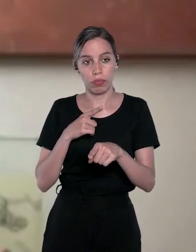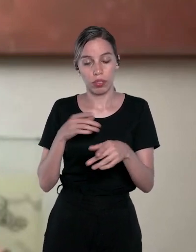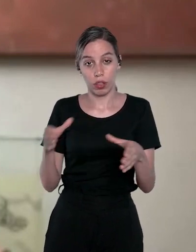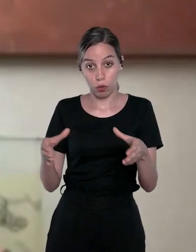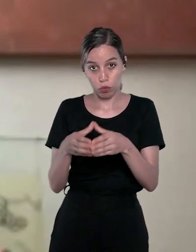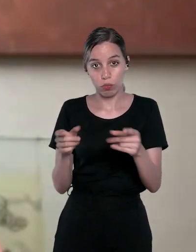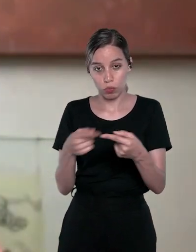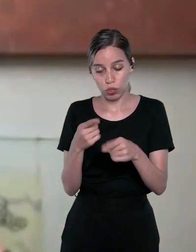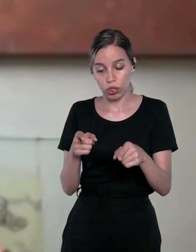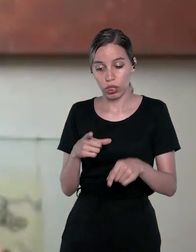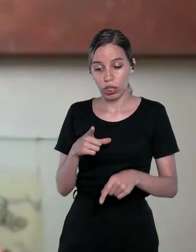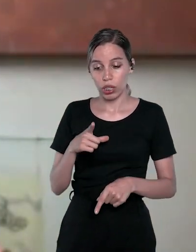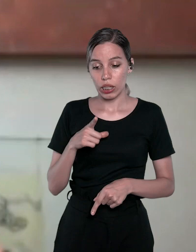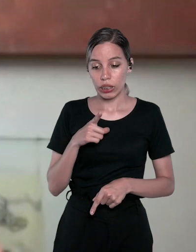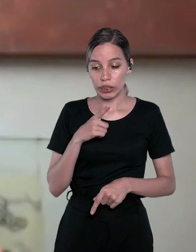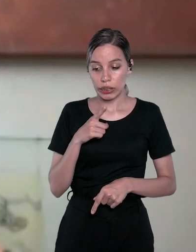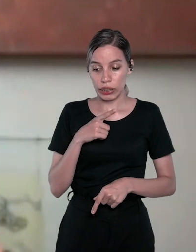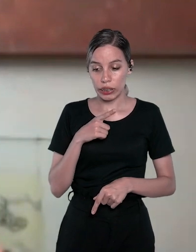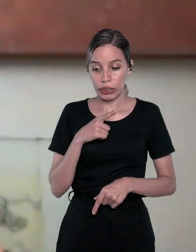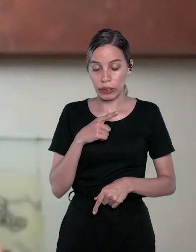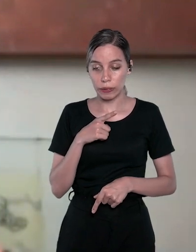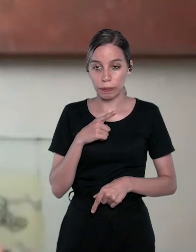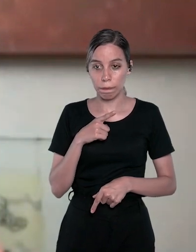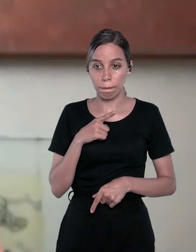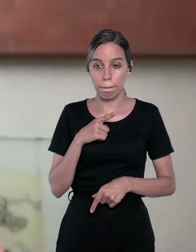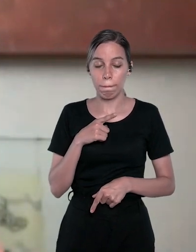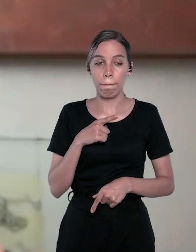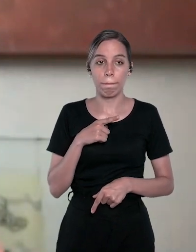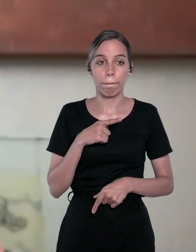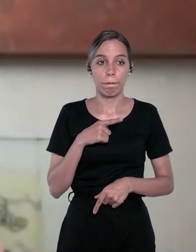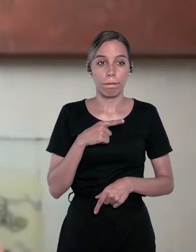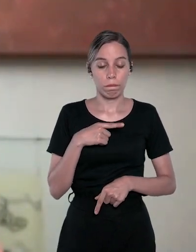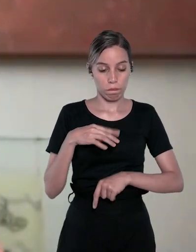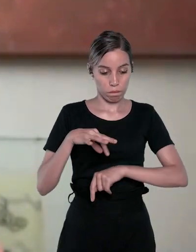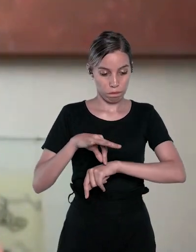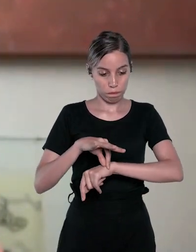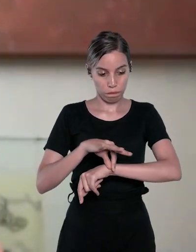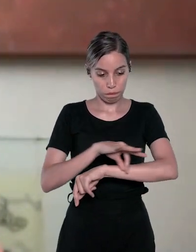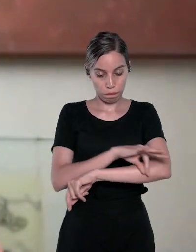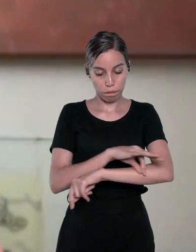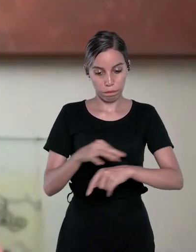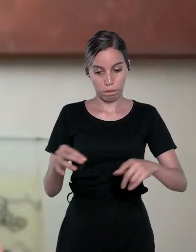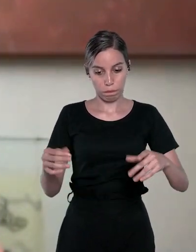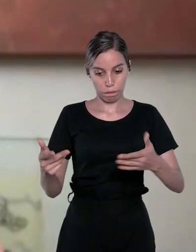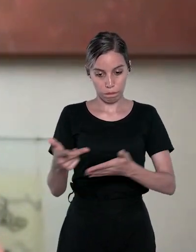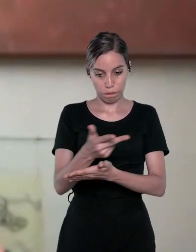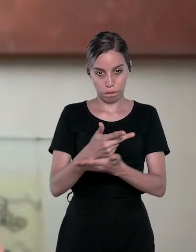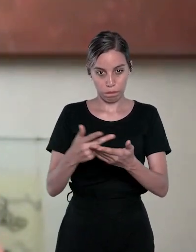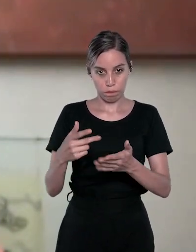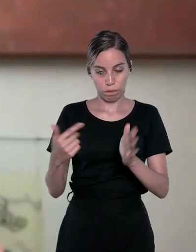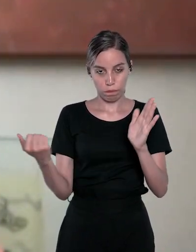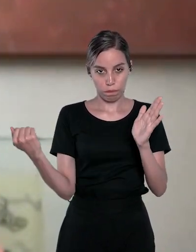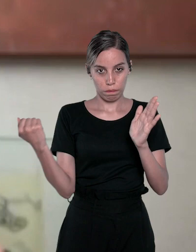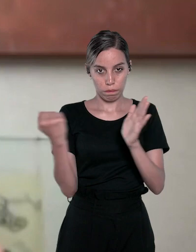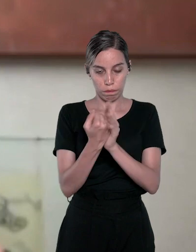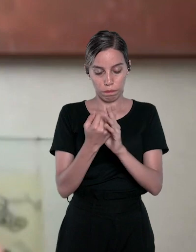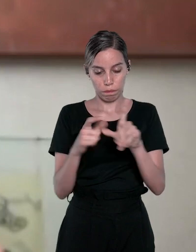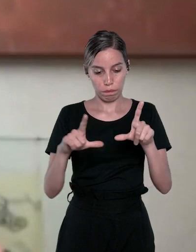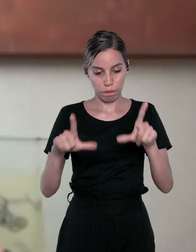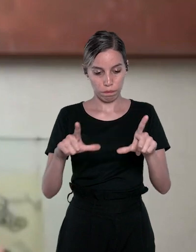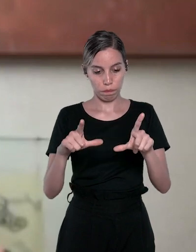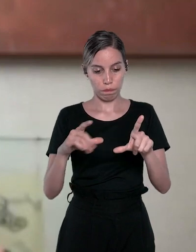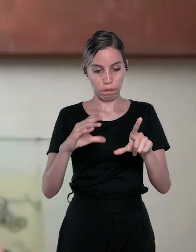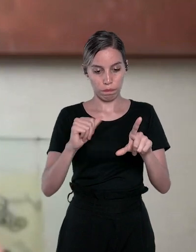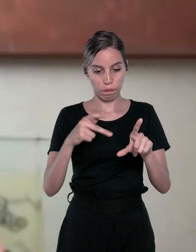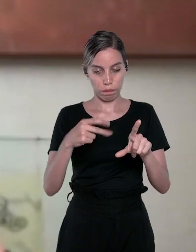Tem uma croquis de uma cenografia dele, que está na capa